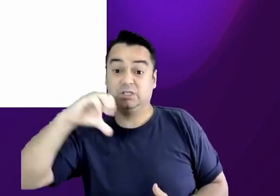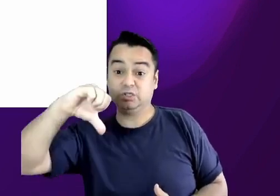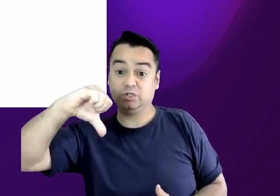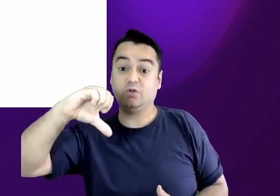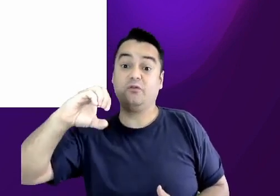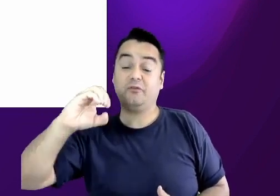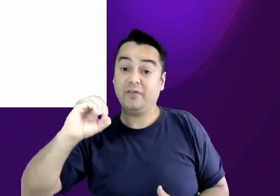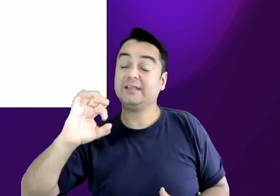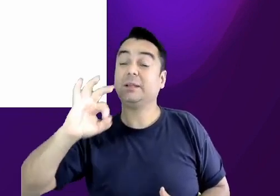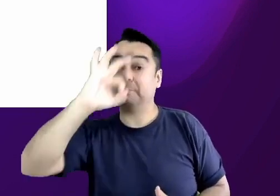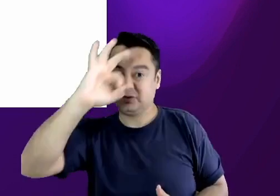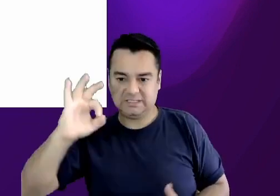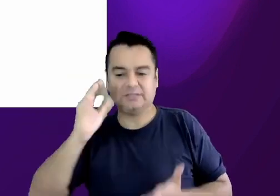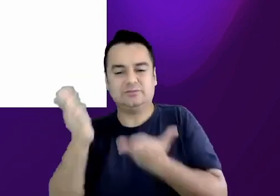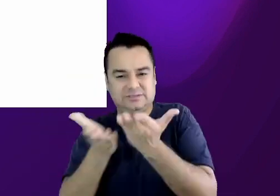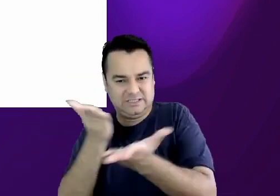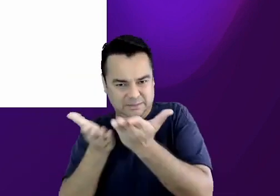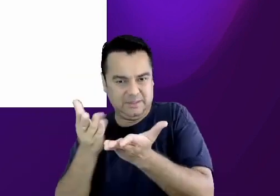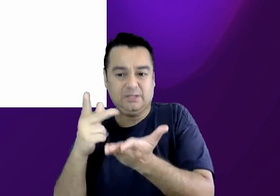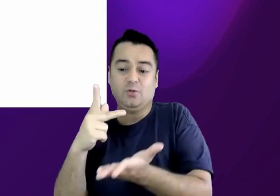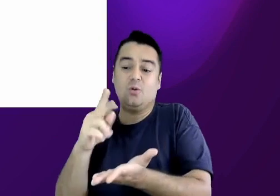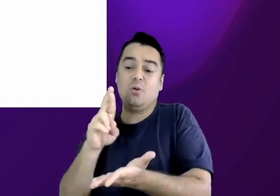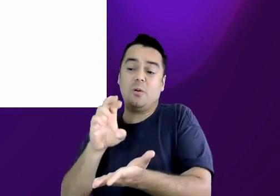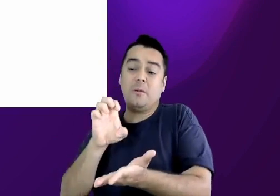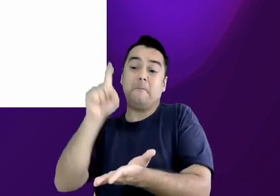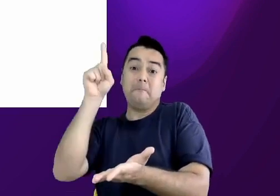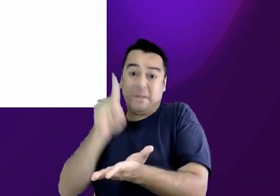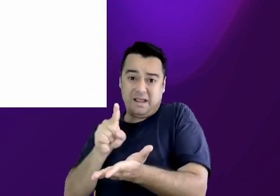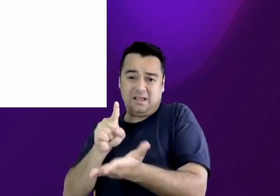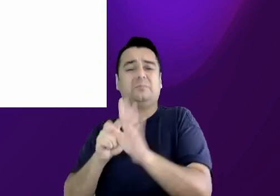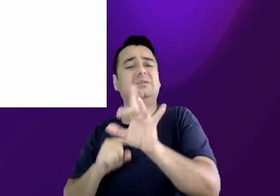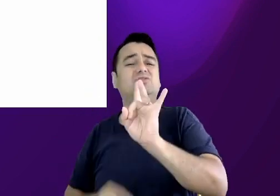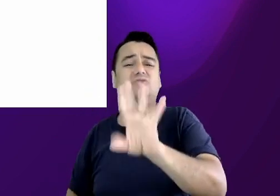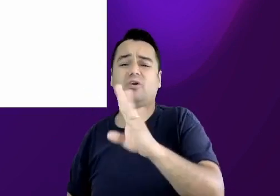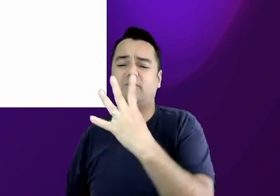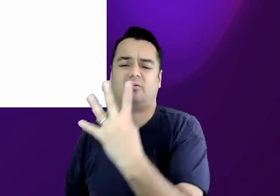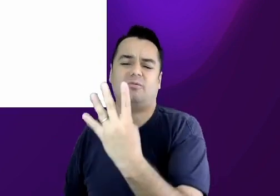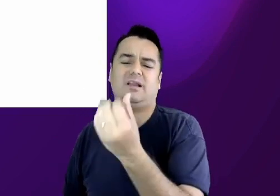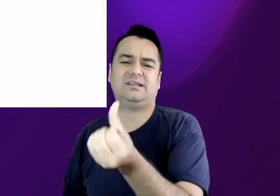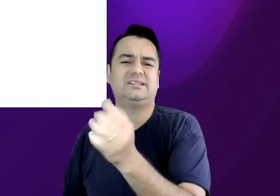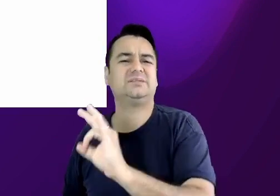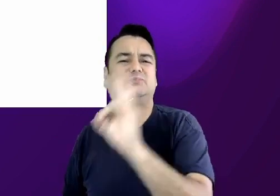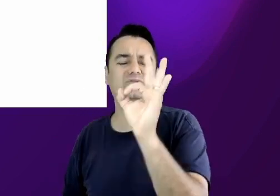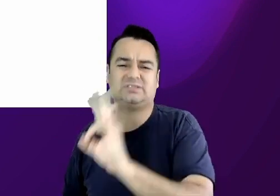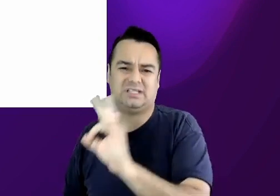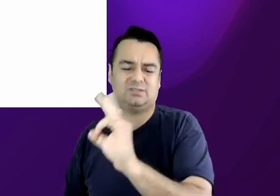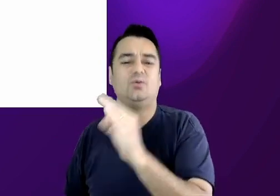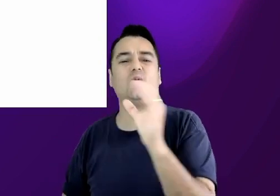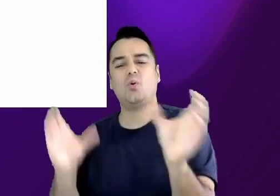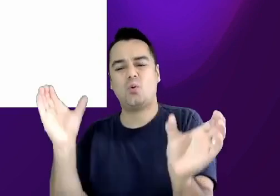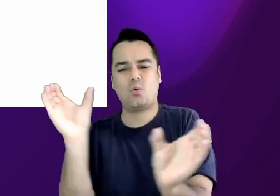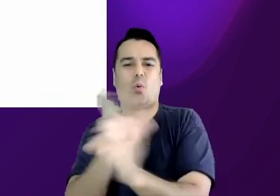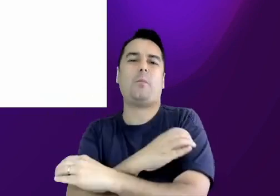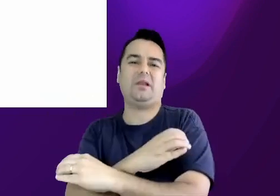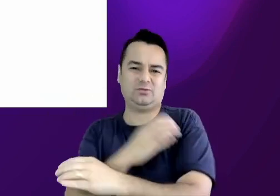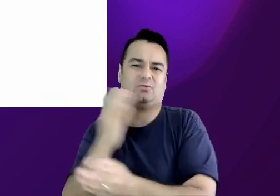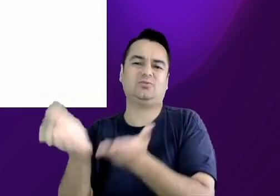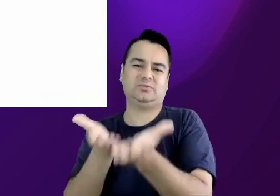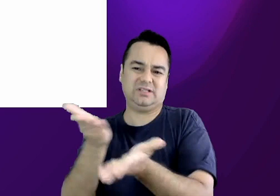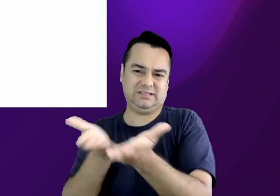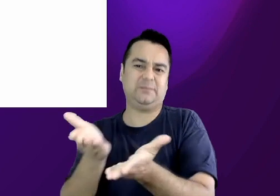o tratamento pré-operatório, 46% apenas completaram o